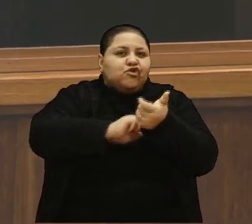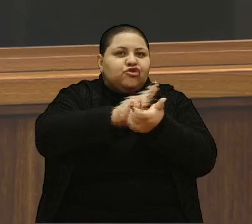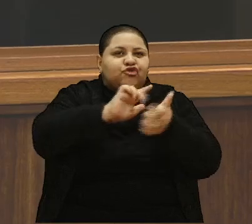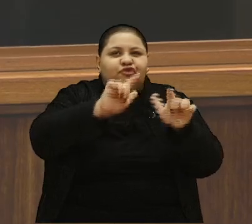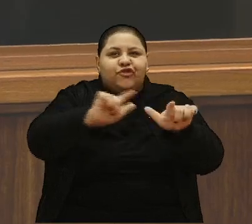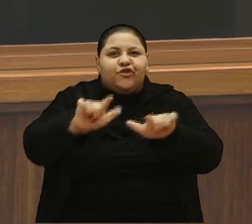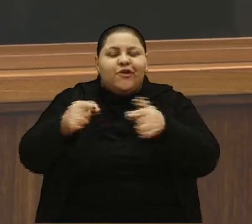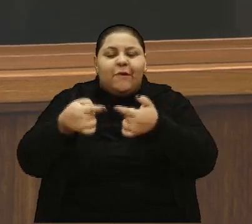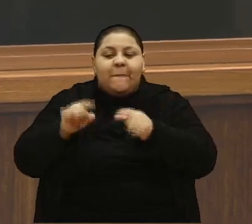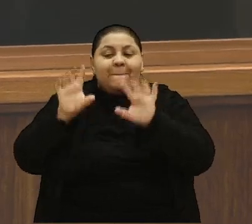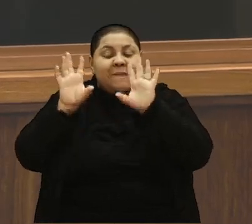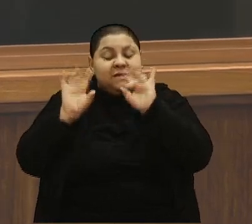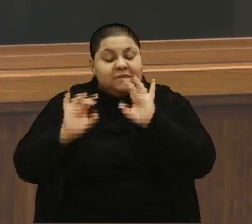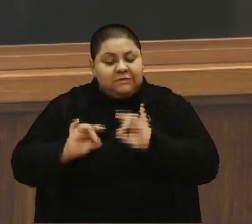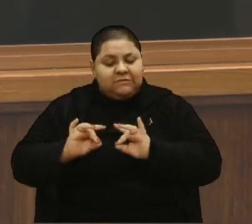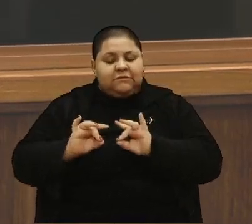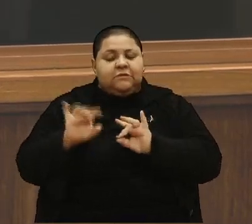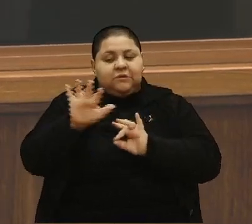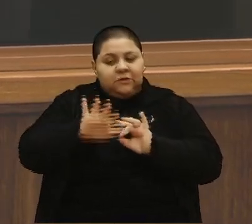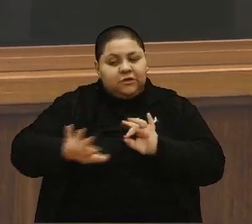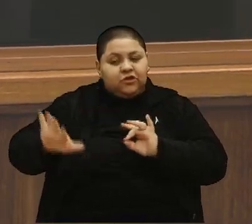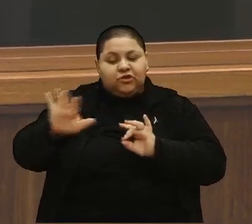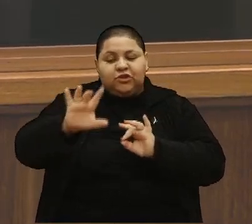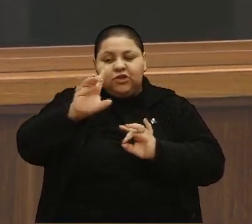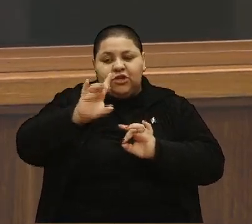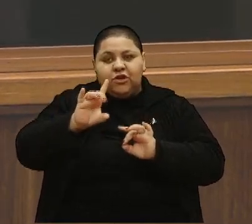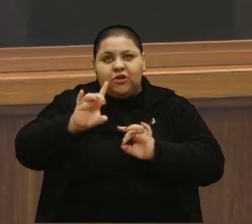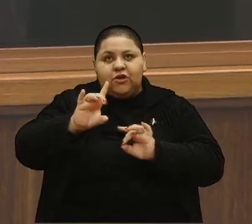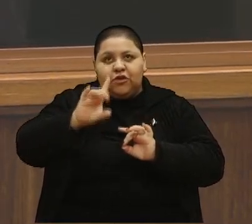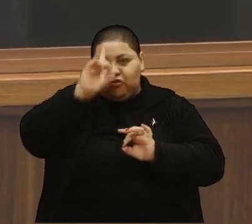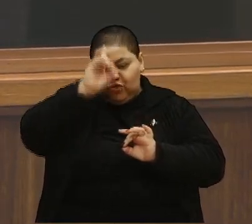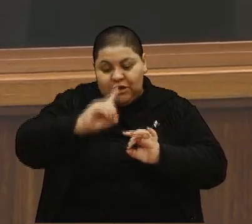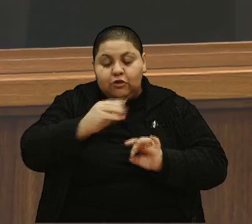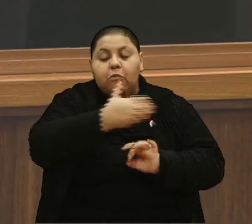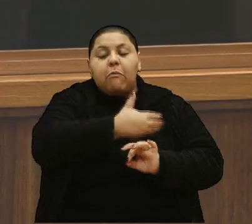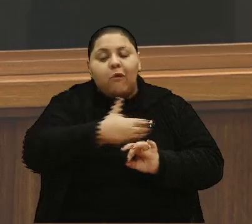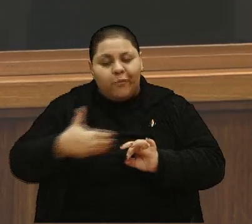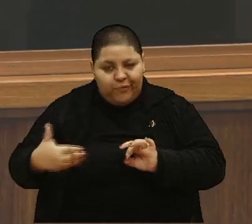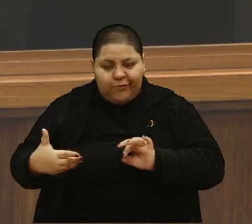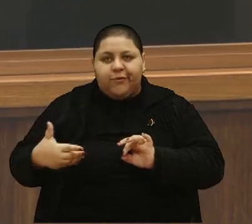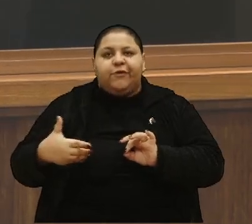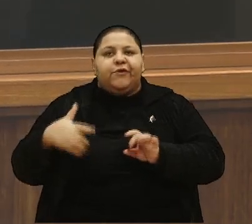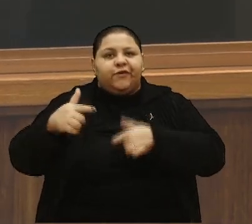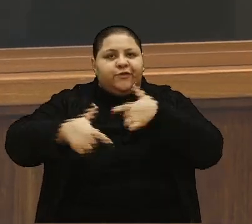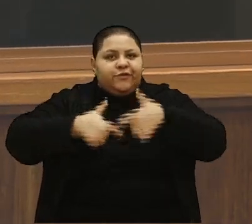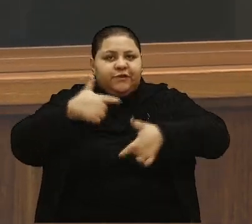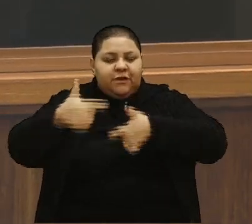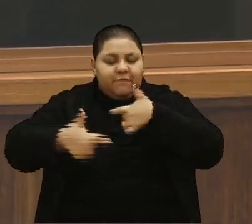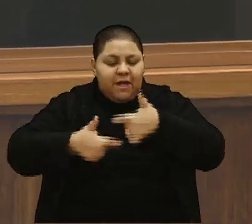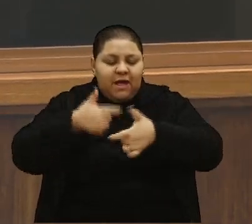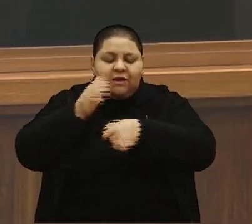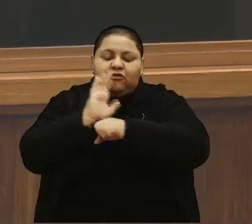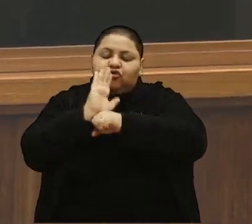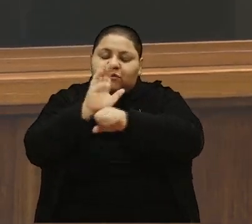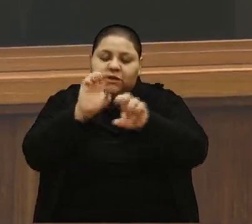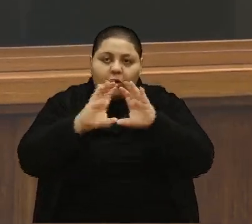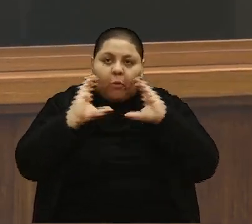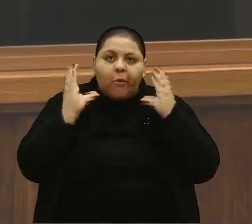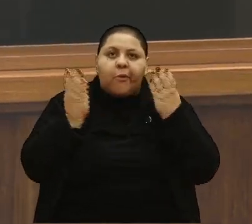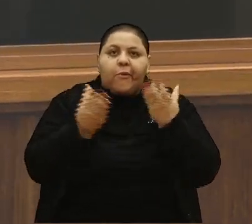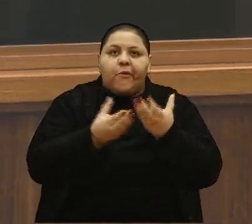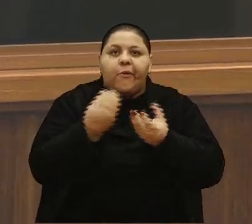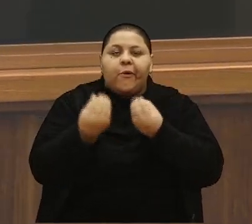espaços, mas especialmente na área do direito e do direito público, serviços à comunidade. Como